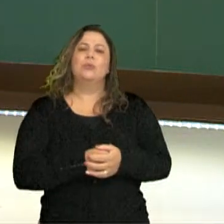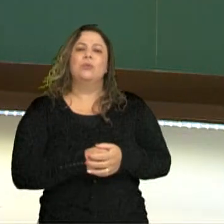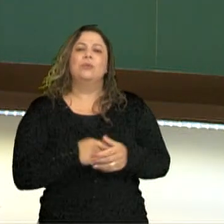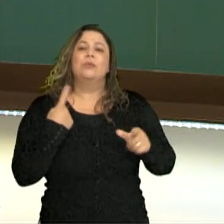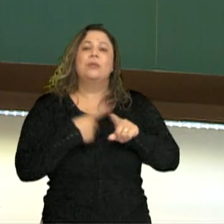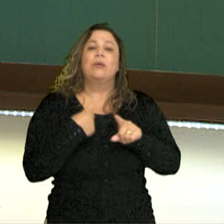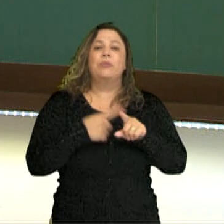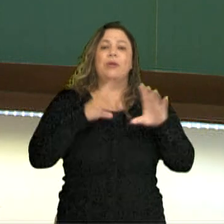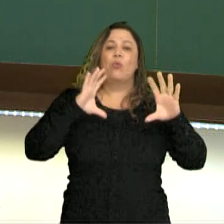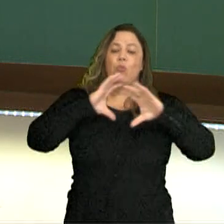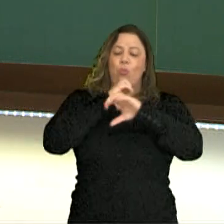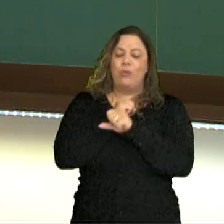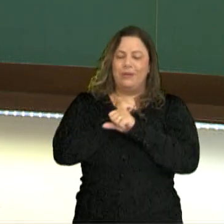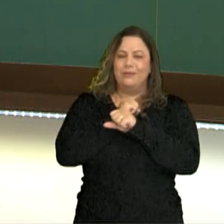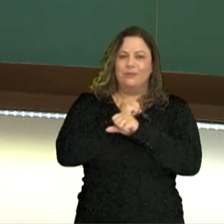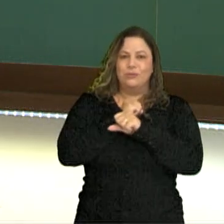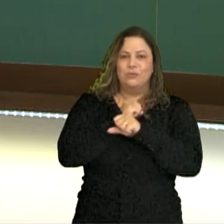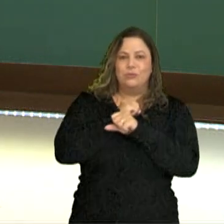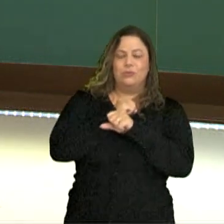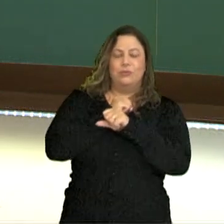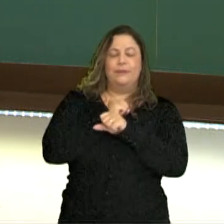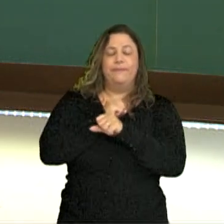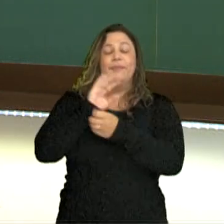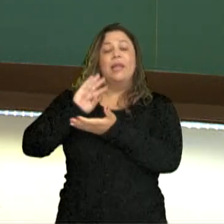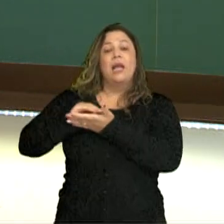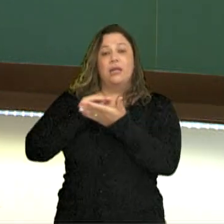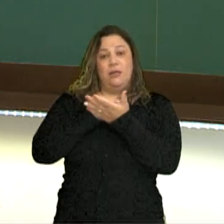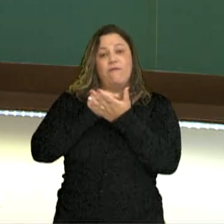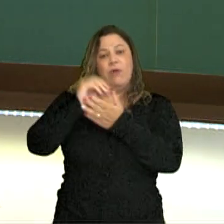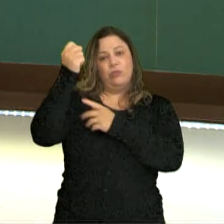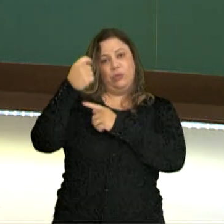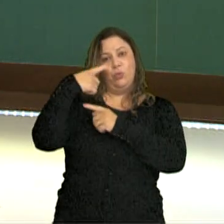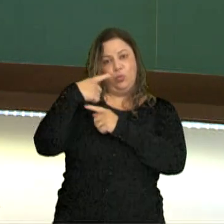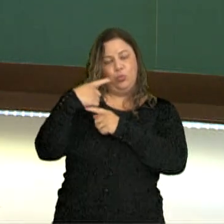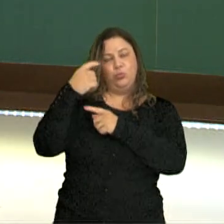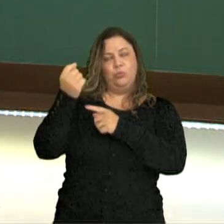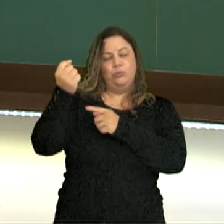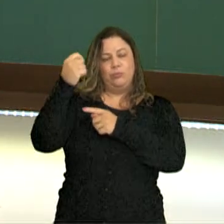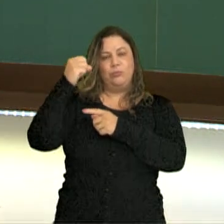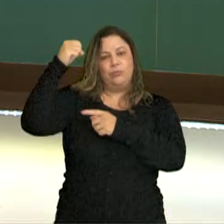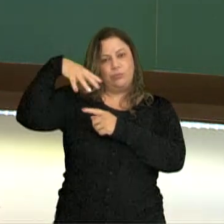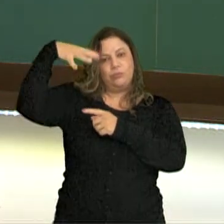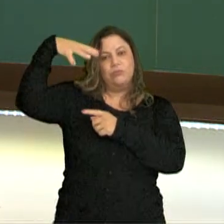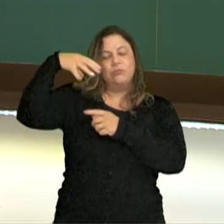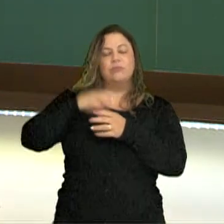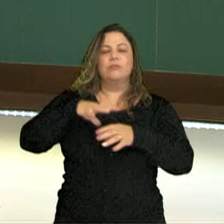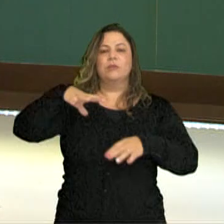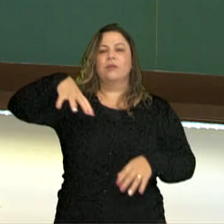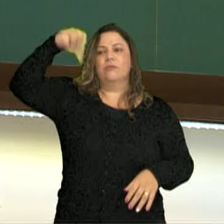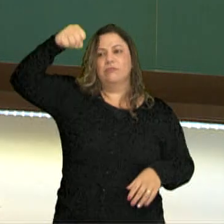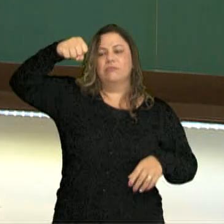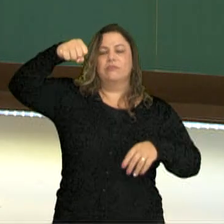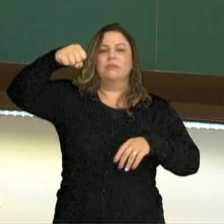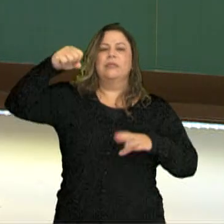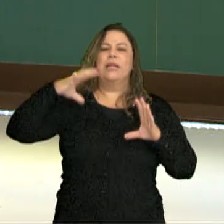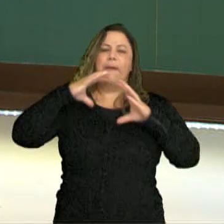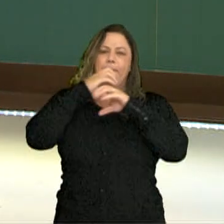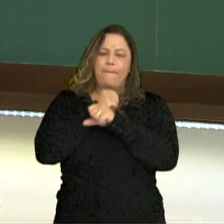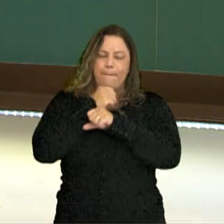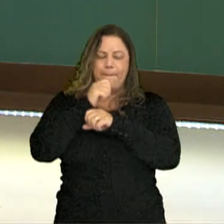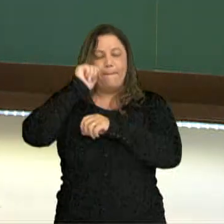o escuro, o preto, é a ausência de luz. Isso é fácil a gente compreender. Apagou-se a luz, tudo fica escuro,